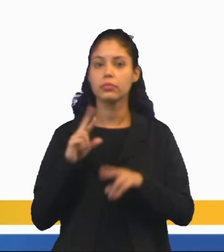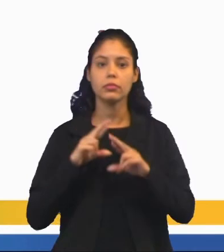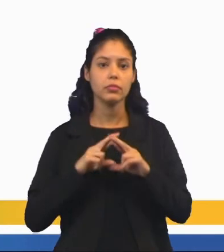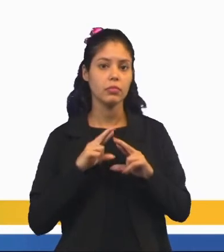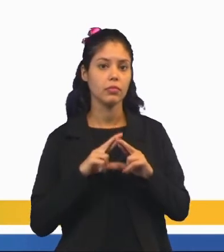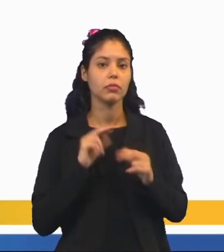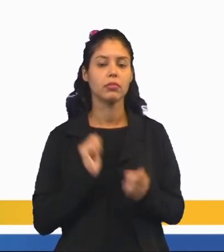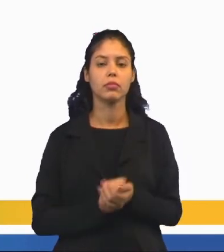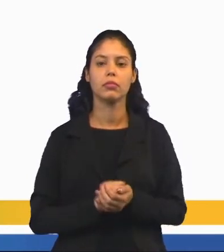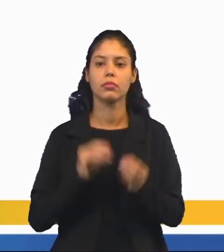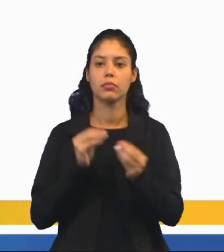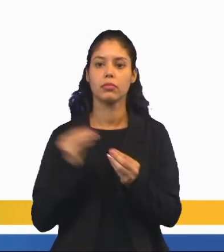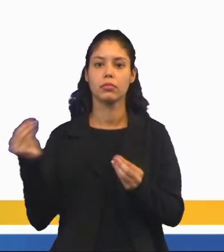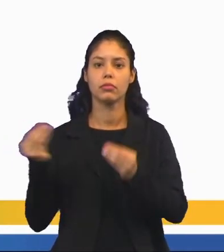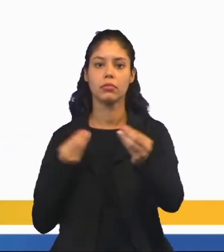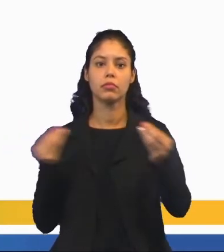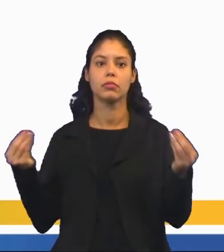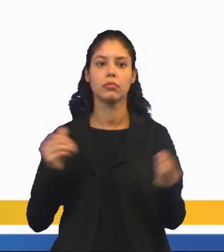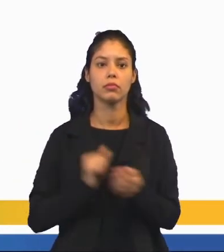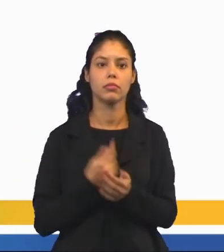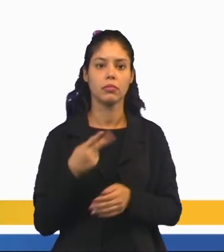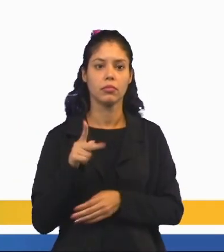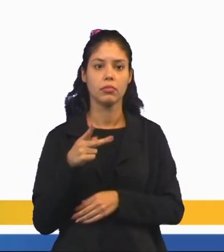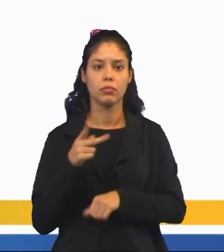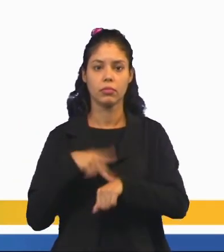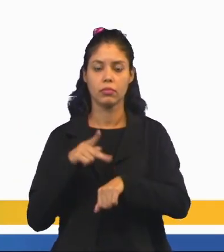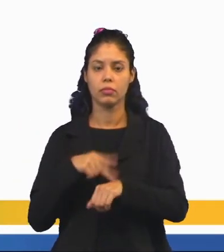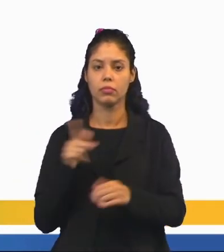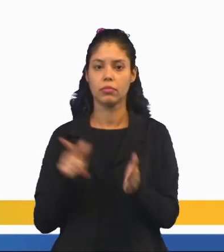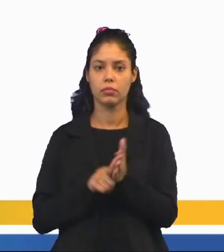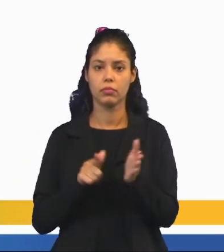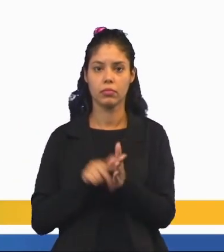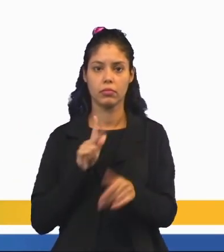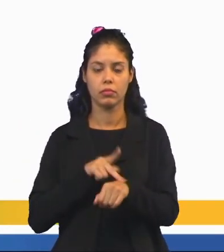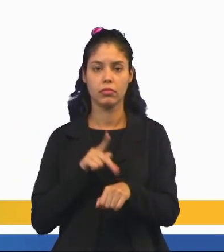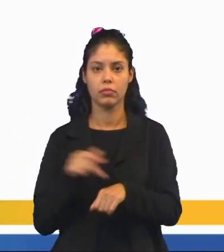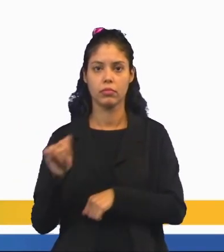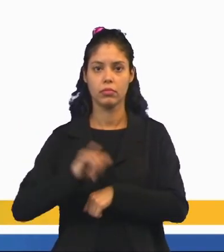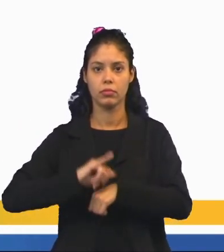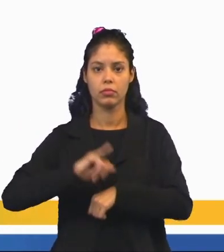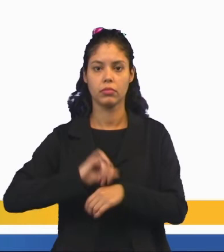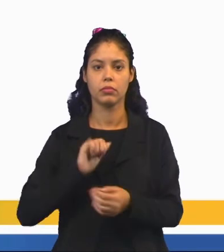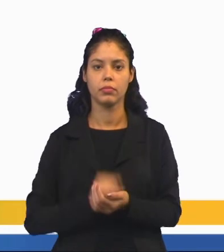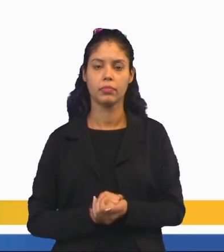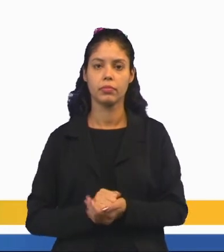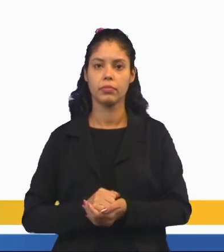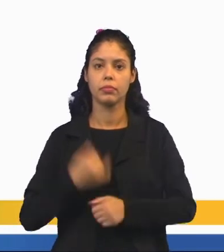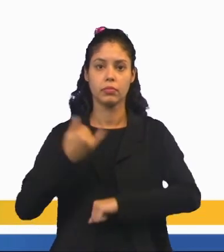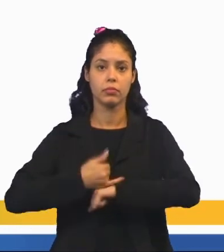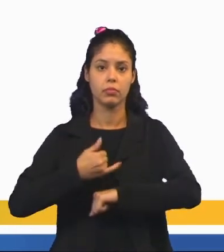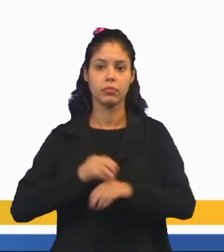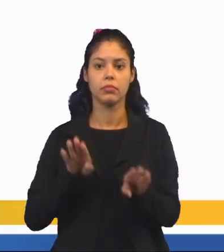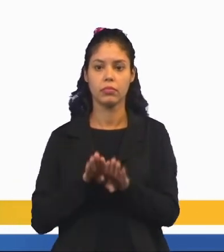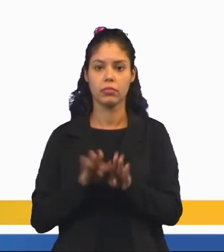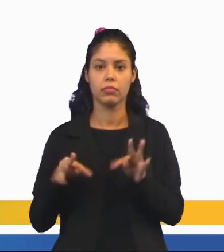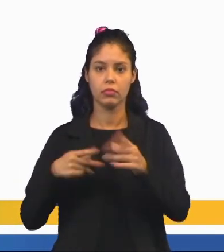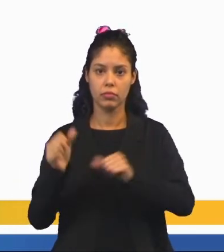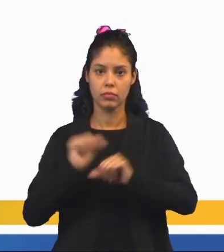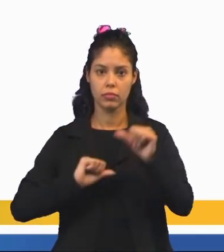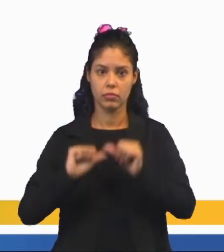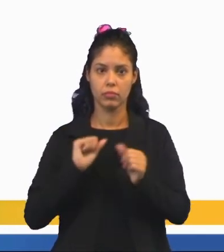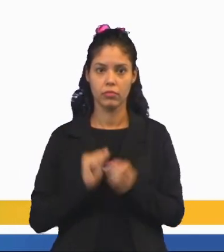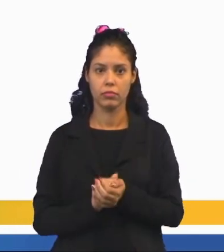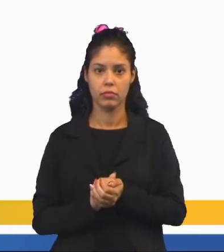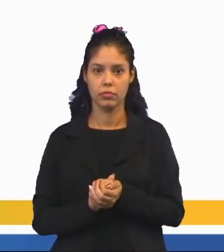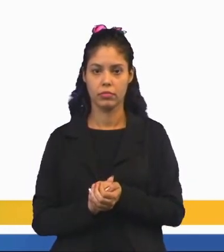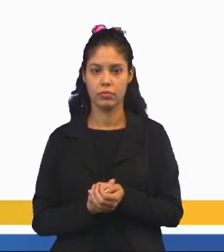Os materiais recicláveis são separados em plástico, papel, vidro e metal. Há muitas indústrias que transformam todo